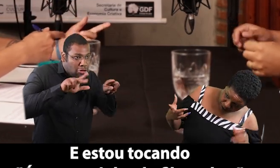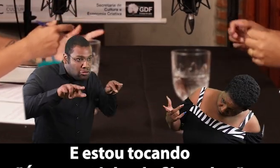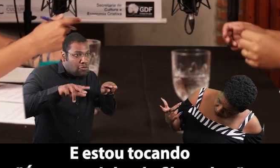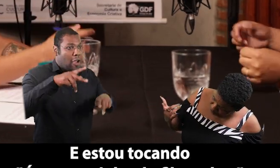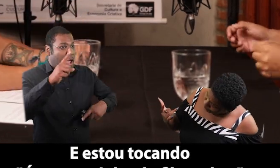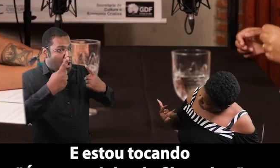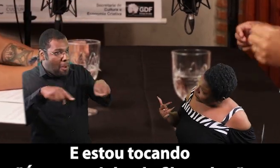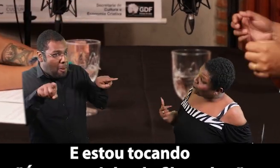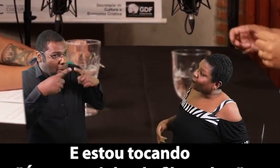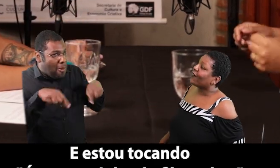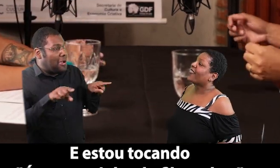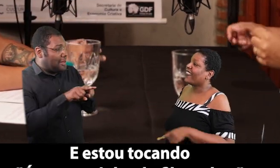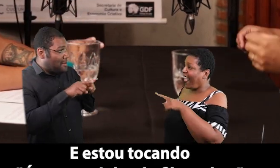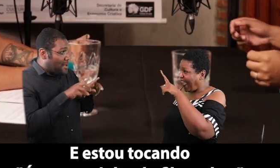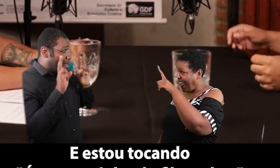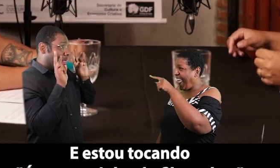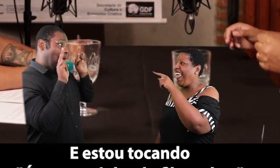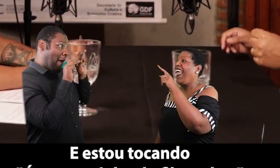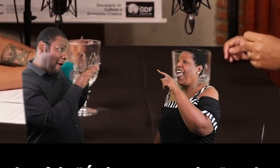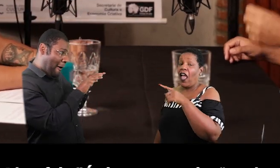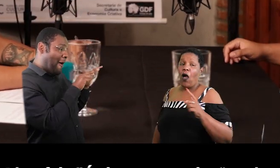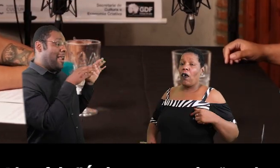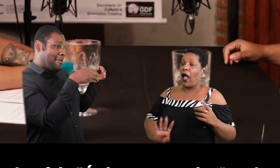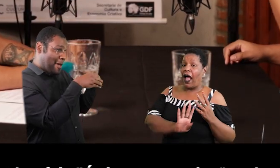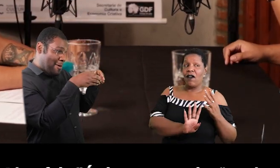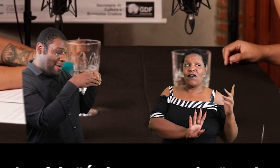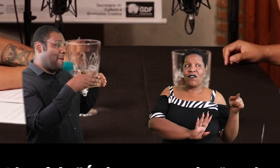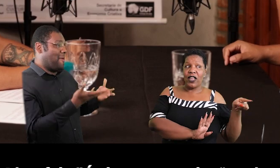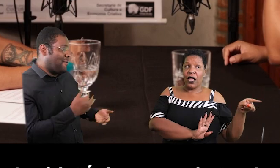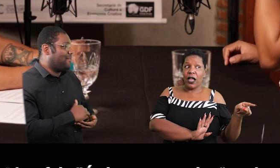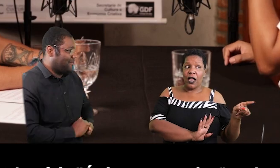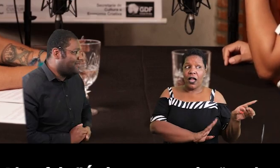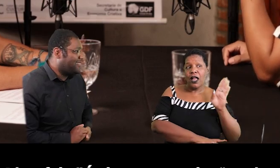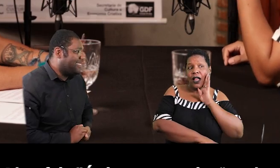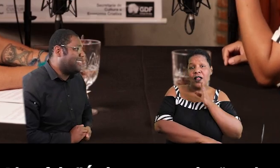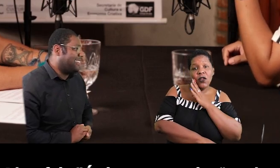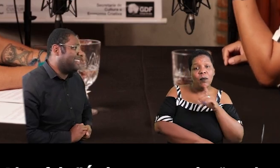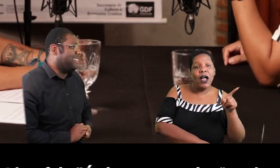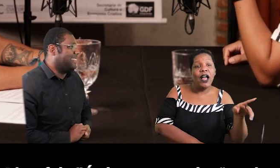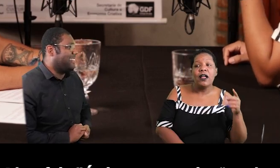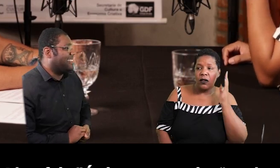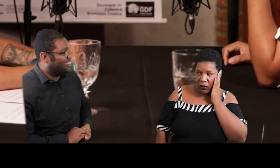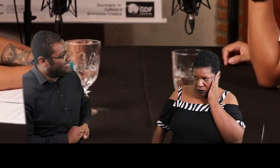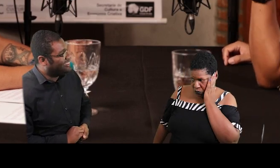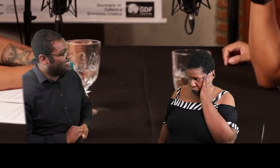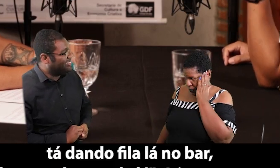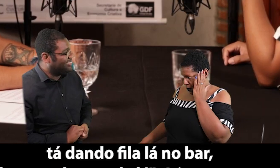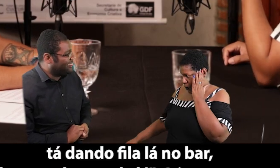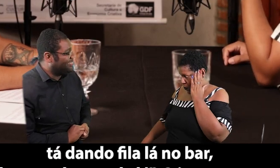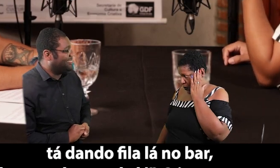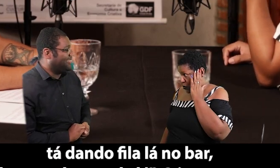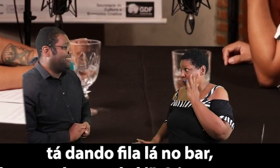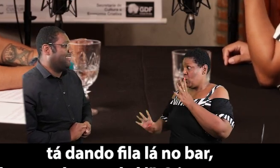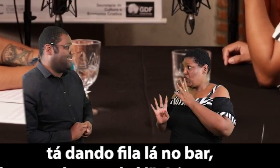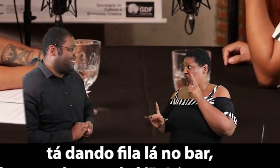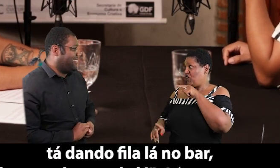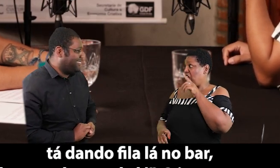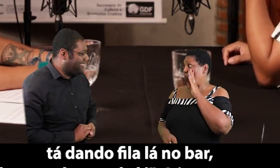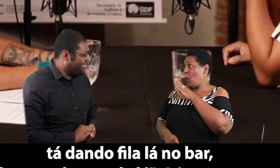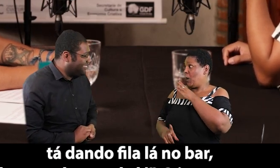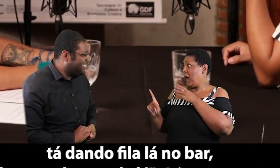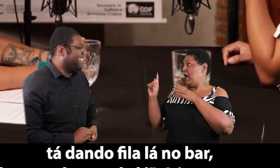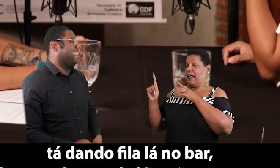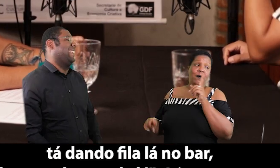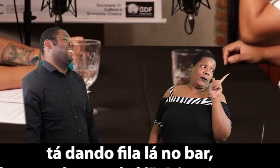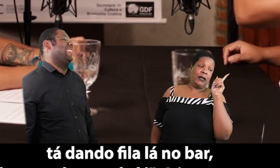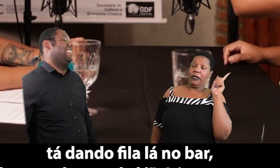na tô banda. tocando, e olha, ó, tá dando fila no bar. Aí eu falo, ó, chama a produção aí, no off, ó, tá dando fila lá no bar, resolve aquela parada